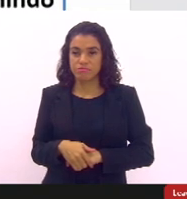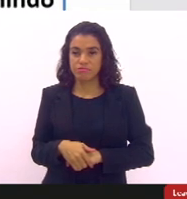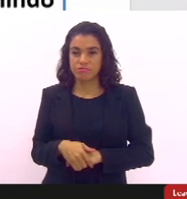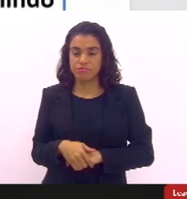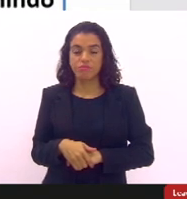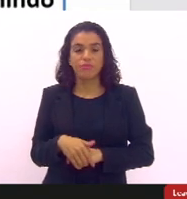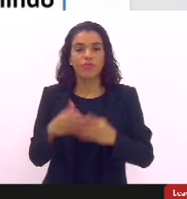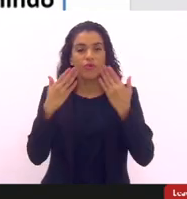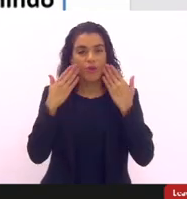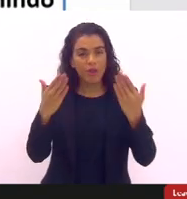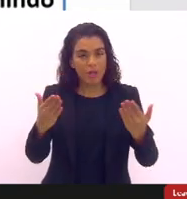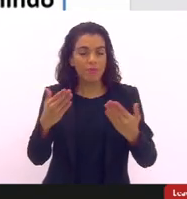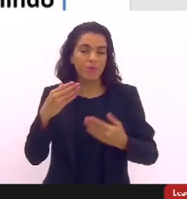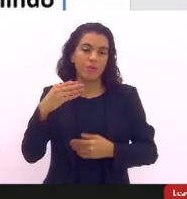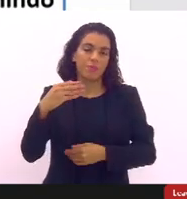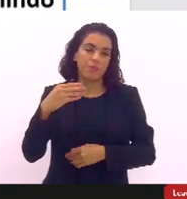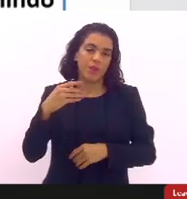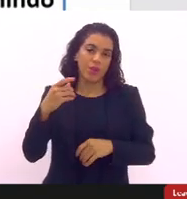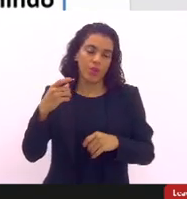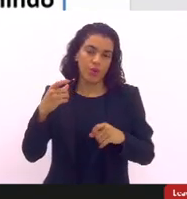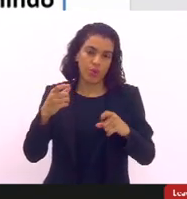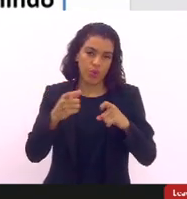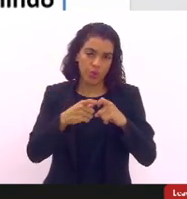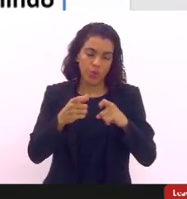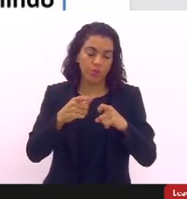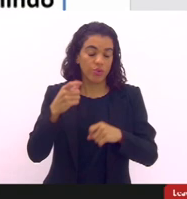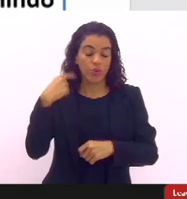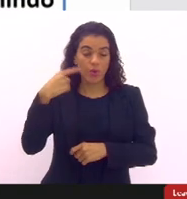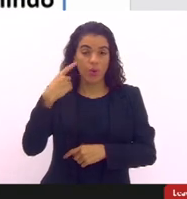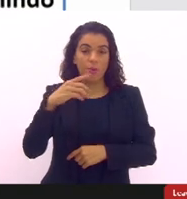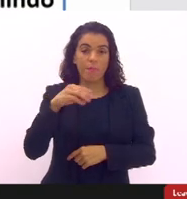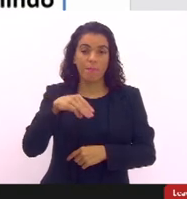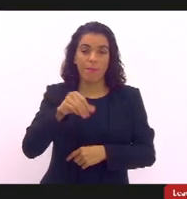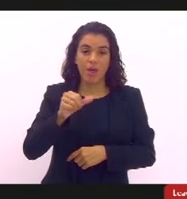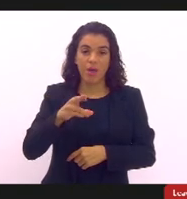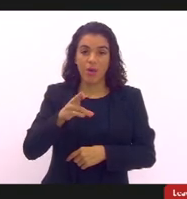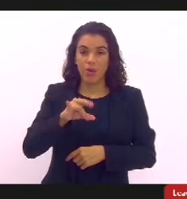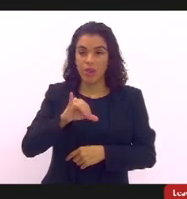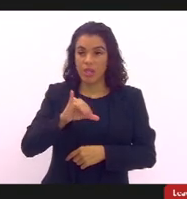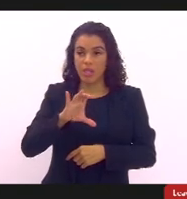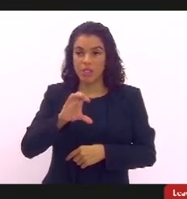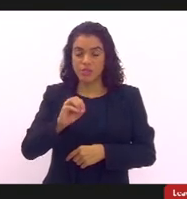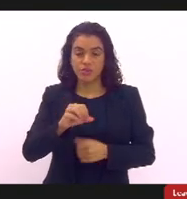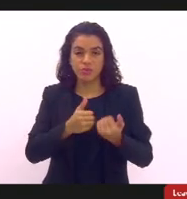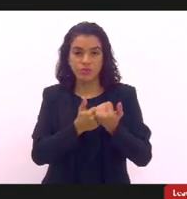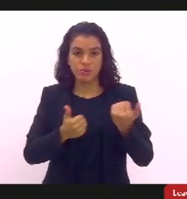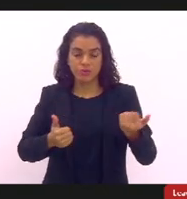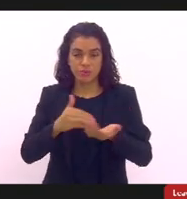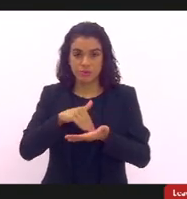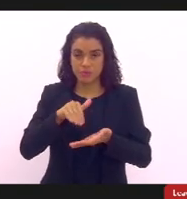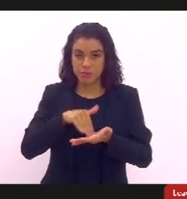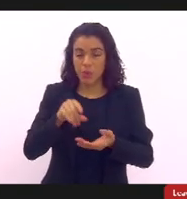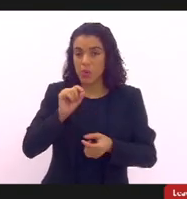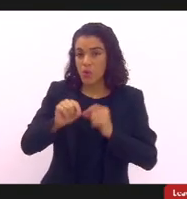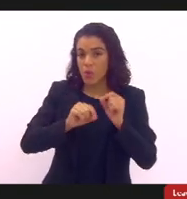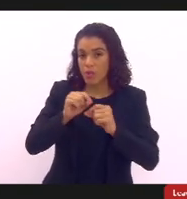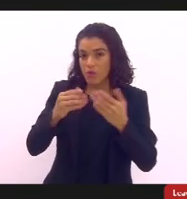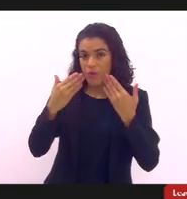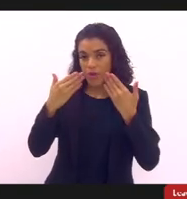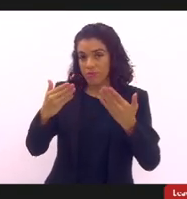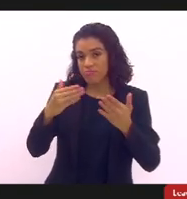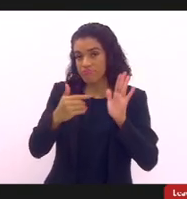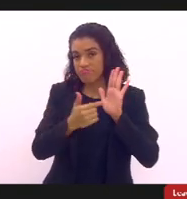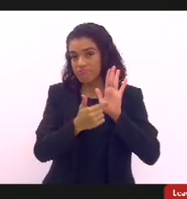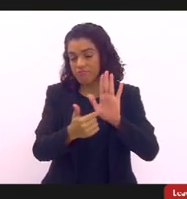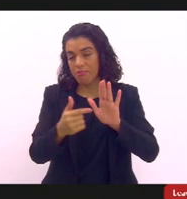foi apresentado pelo doutor Maurício, nosso subsecretário. Então, a Flávia vai falar rapidamente sobre o que foi apresentado, que ainda